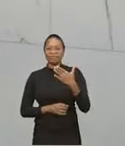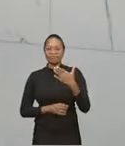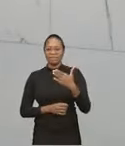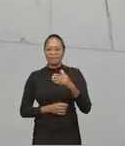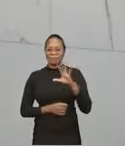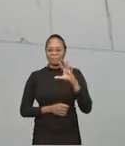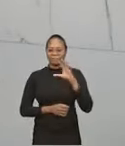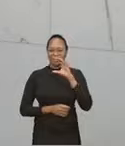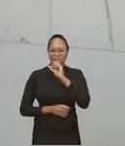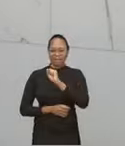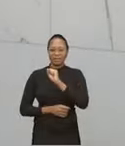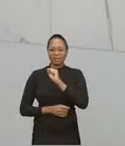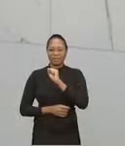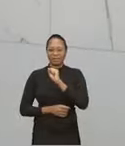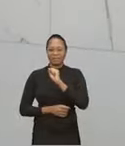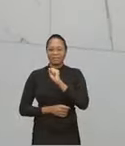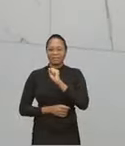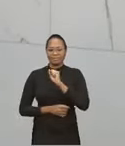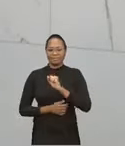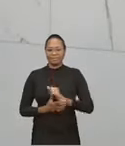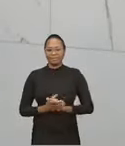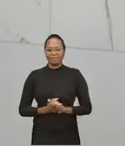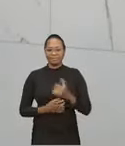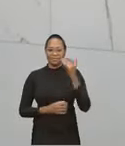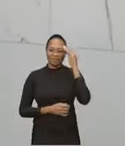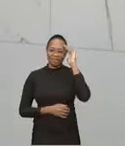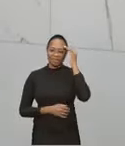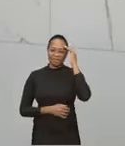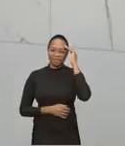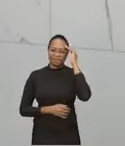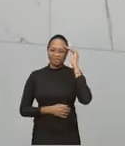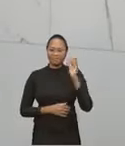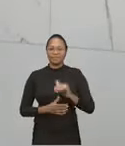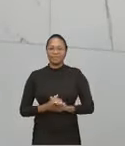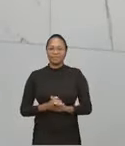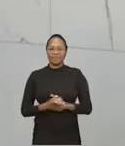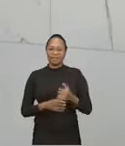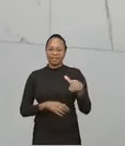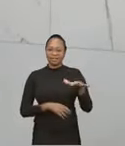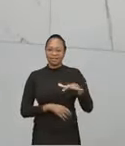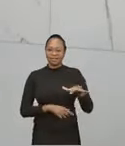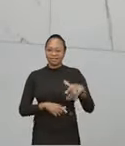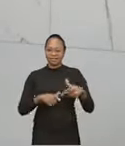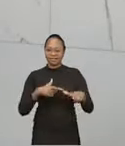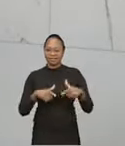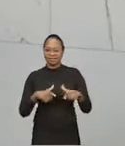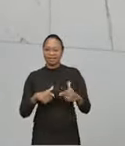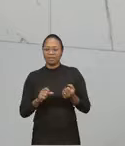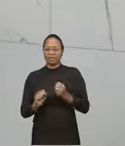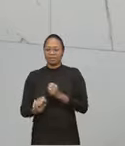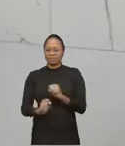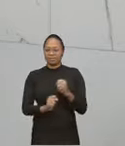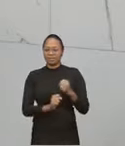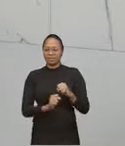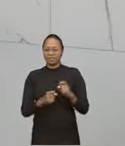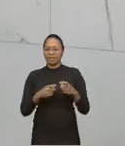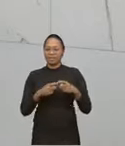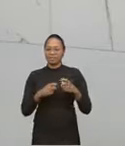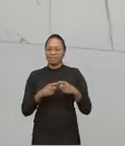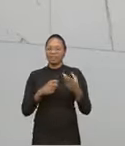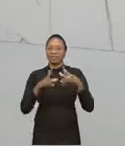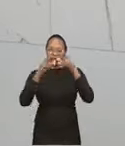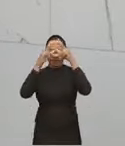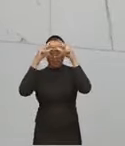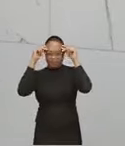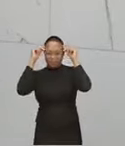mais rápido possível entendam que aqueles funcionários que consultaram a limpeza, médicos, enfermeiros